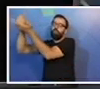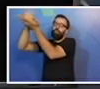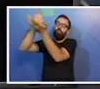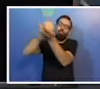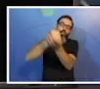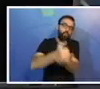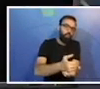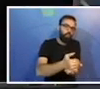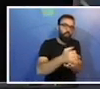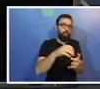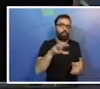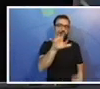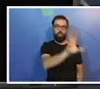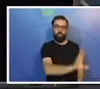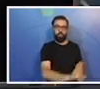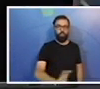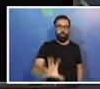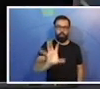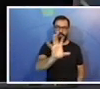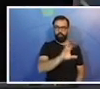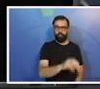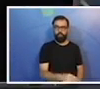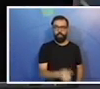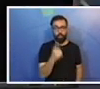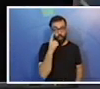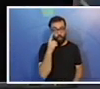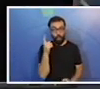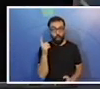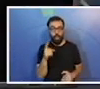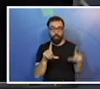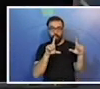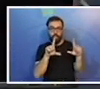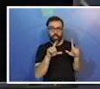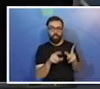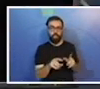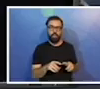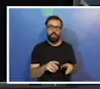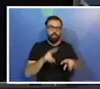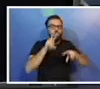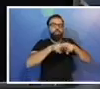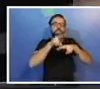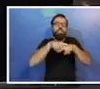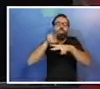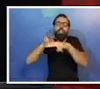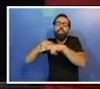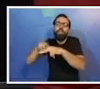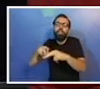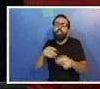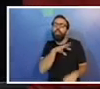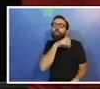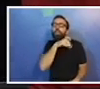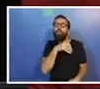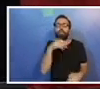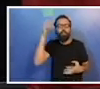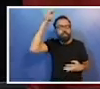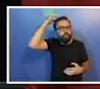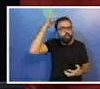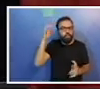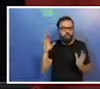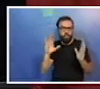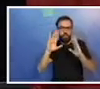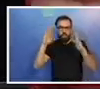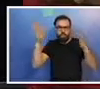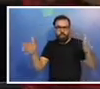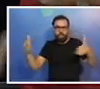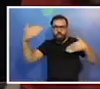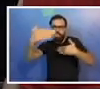imagem, olha que triste. Tem vários micos presos na gaiola. Isso é triste, gente. Mas de que maneira o mico